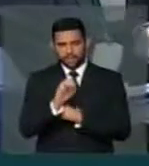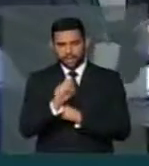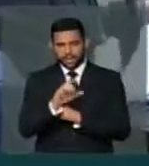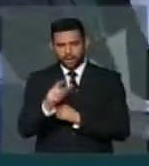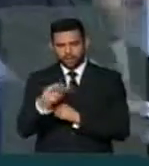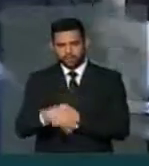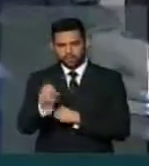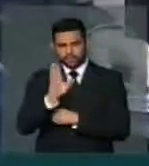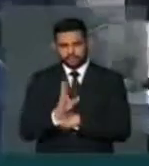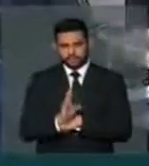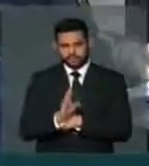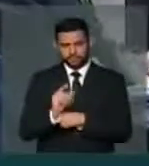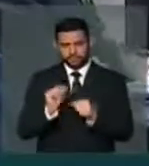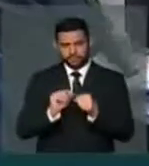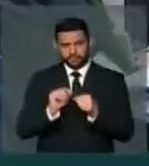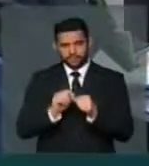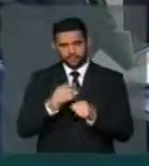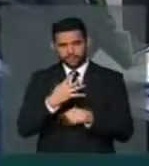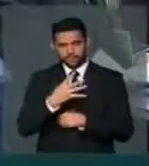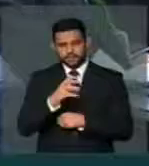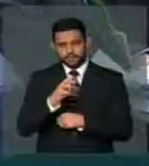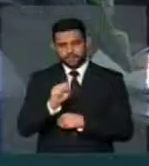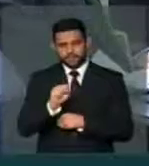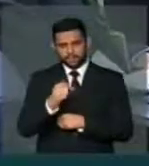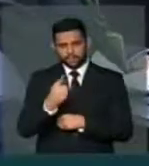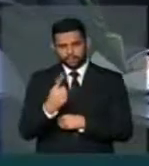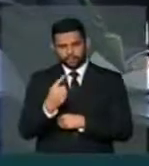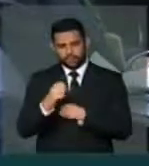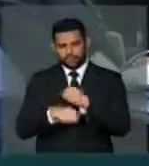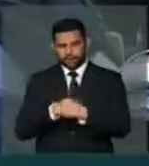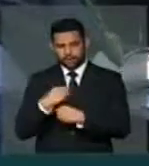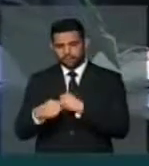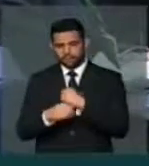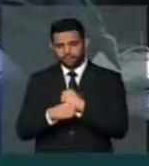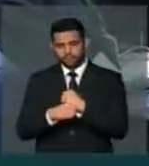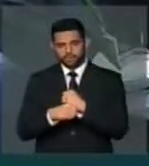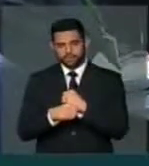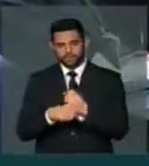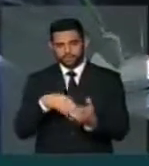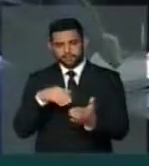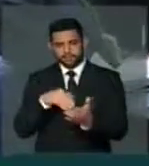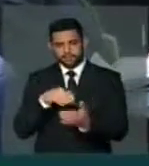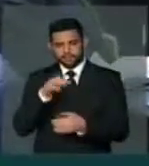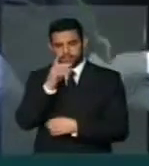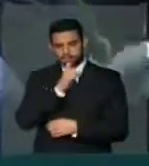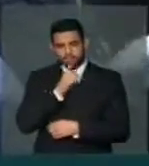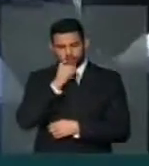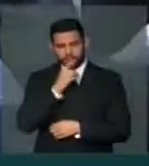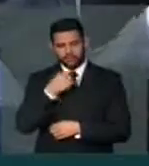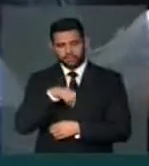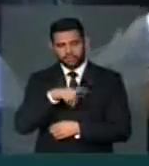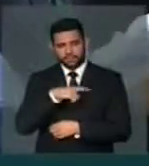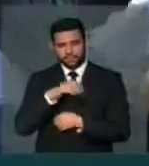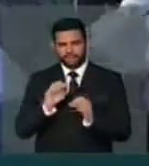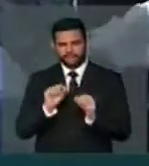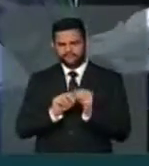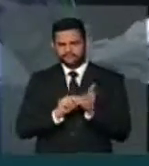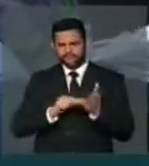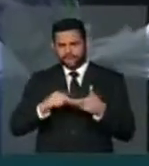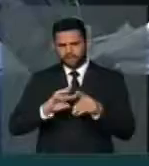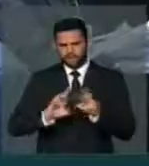nosso país e vai completar 481 anos. E nesse final de semana terá vários